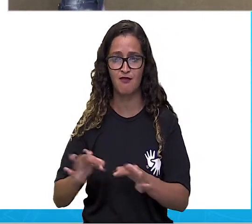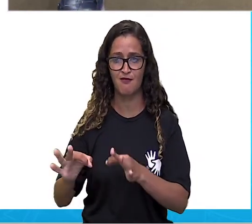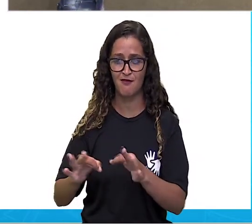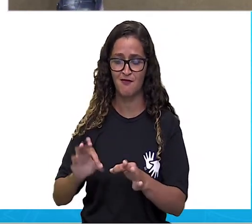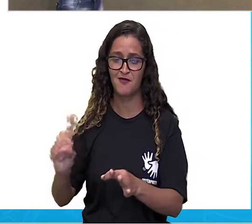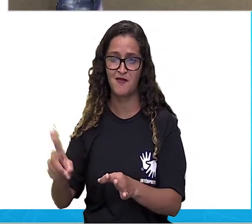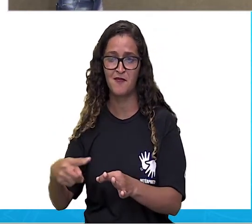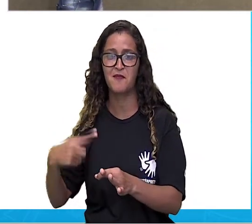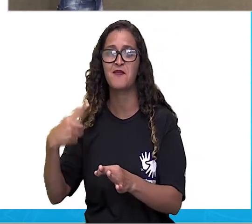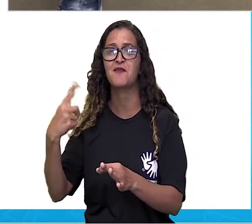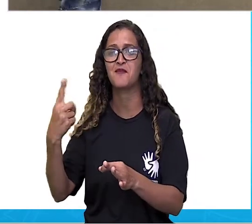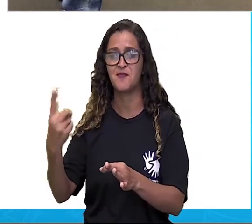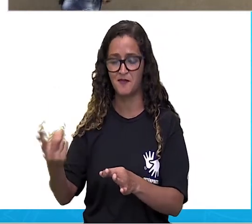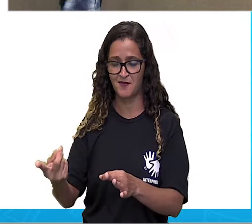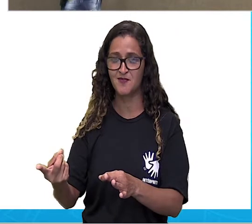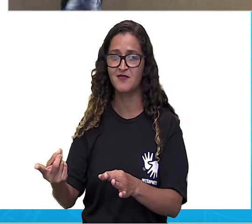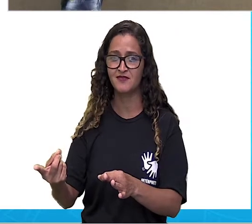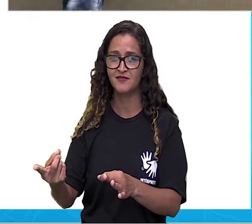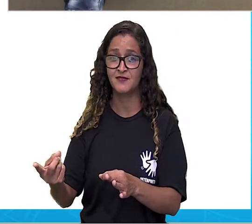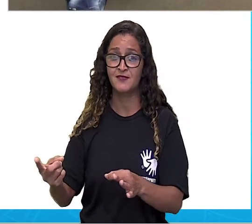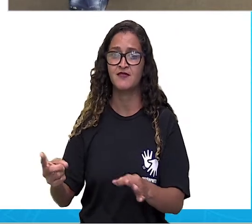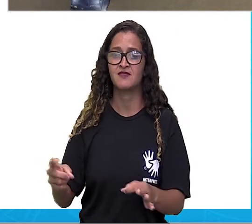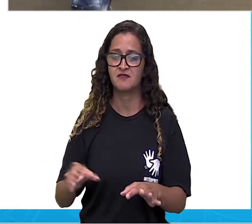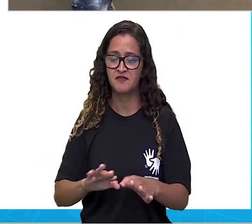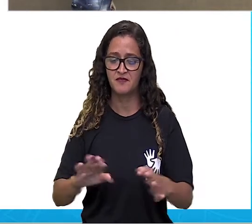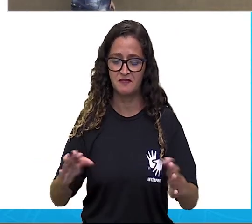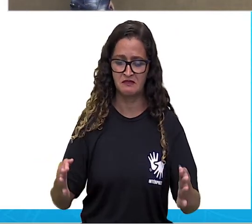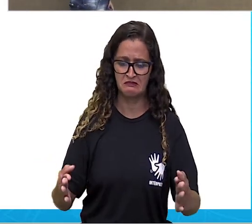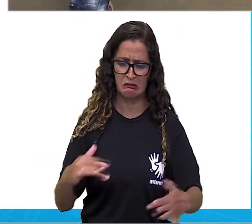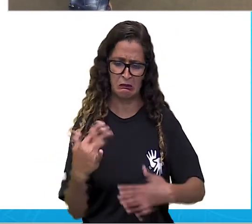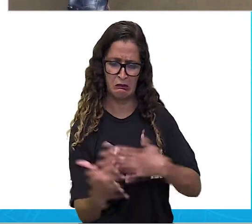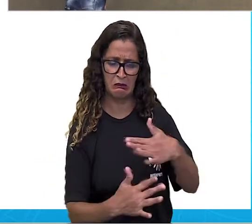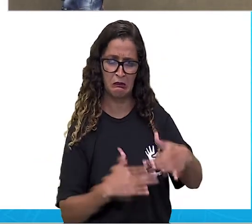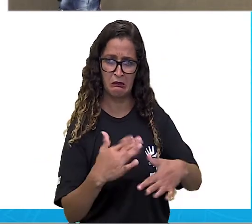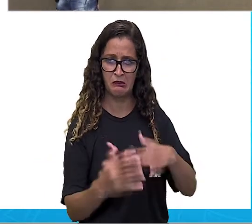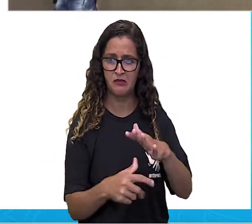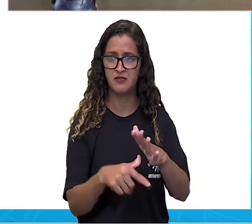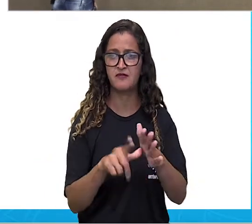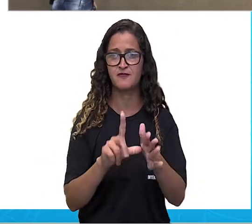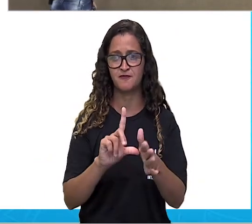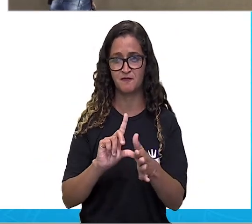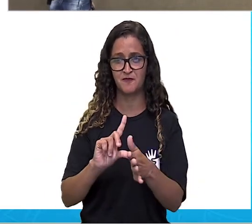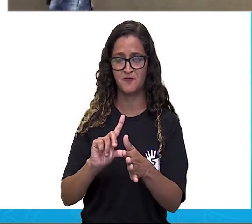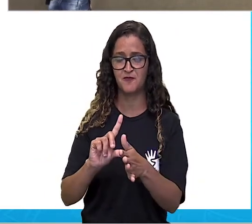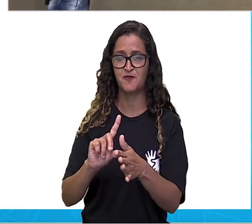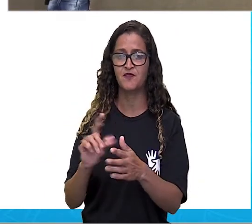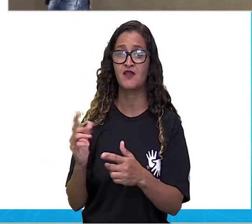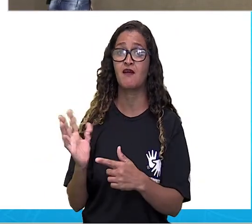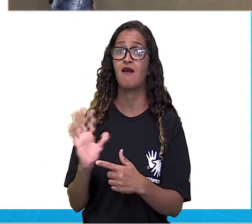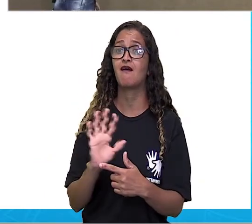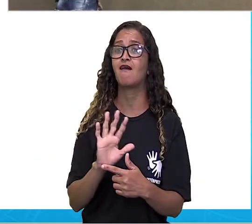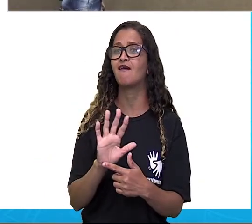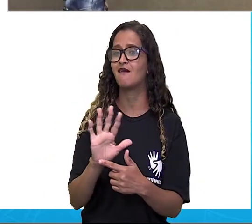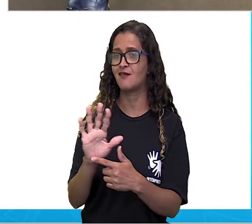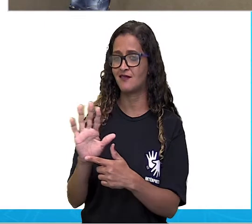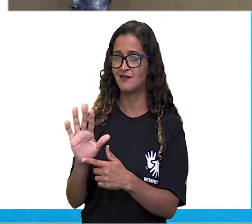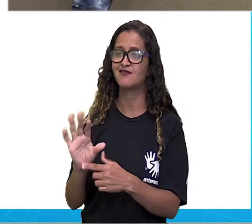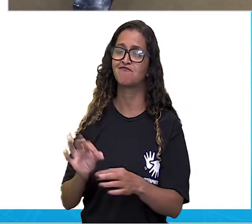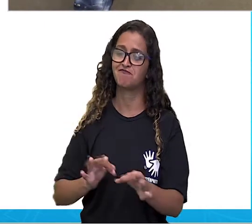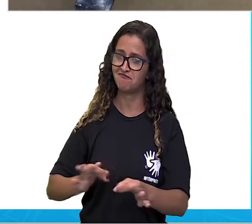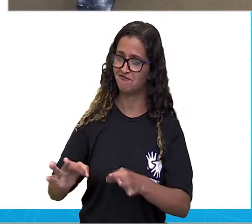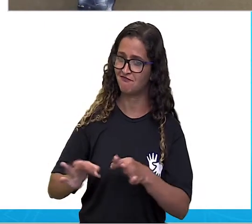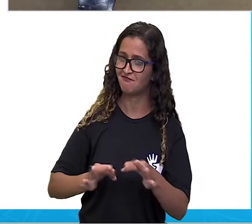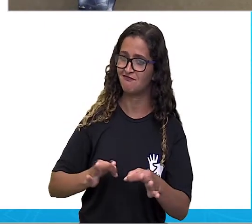formaram? Então, primeiro, a gaveta dele estava toda bagunçada, tá vendo? E aí ele